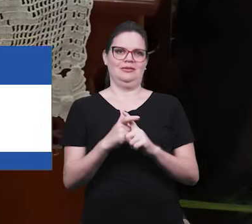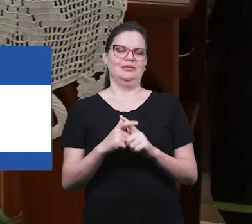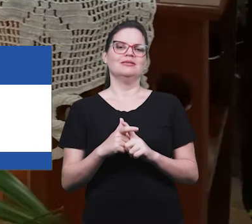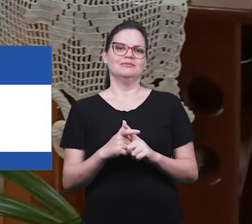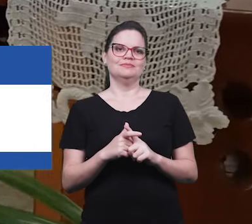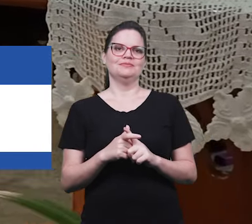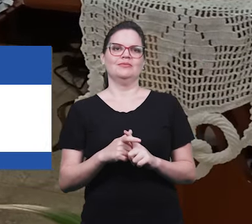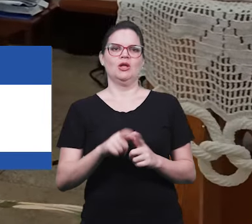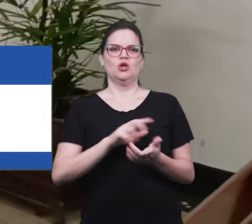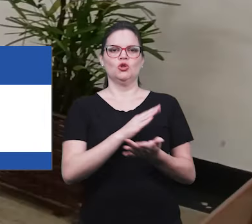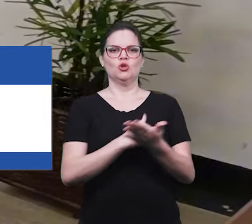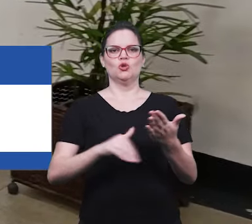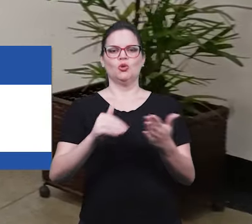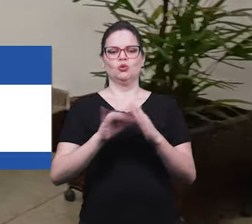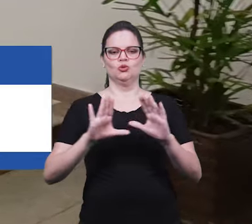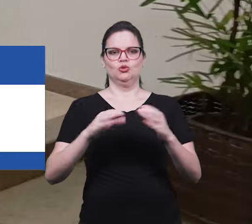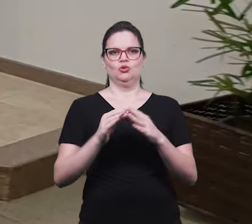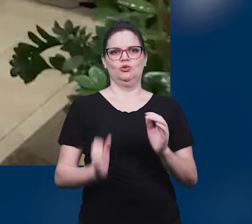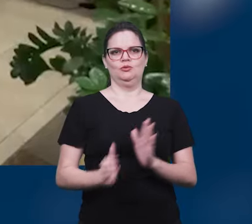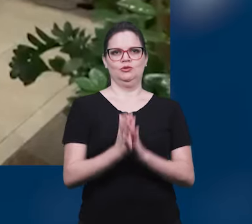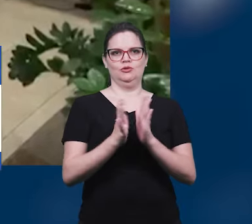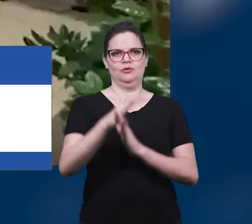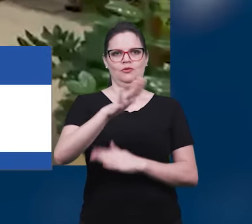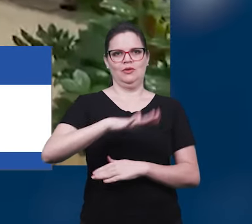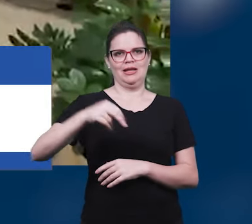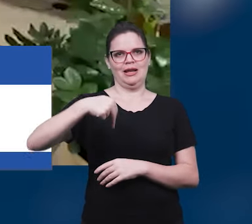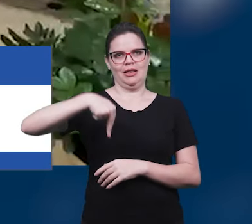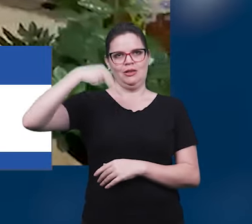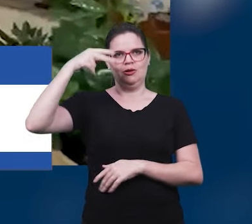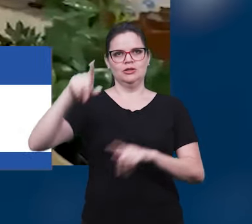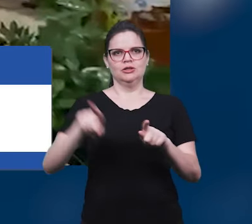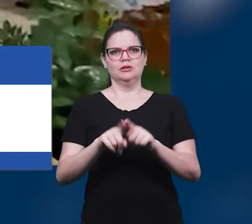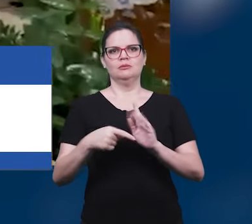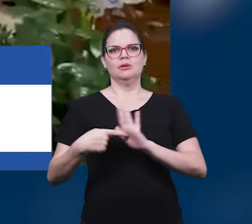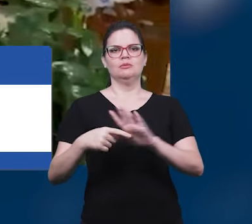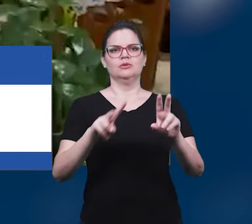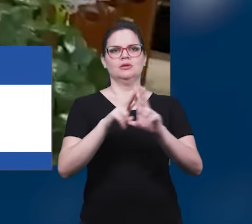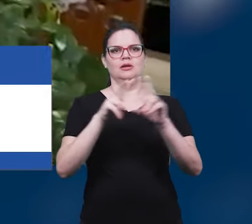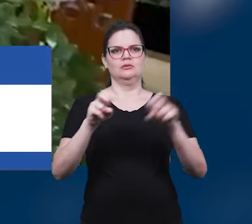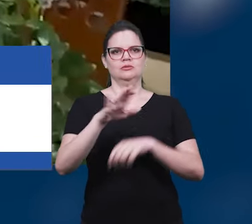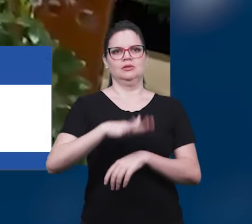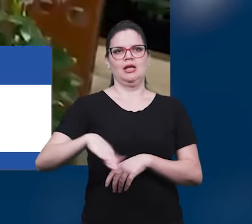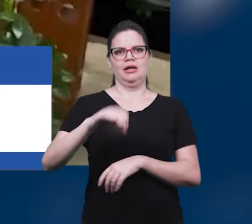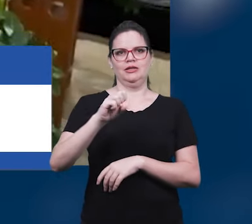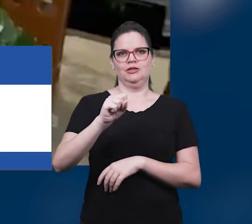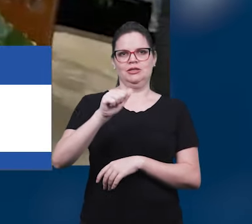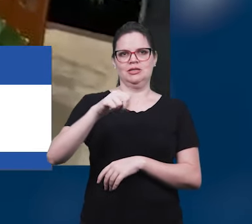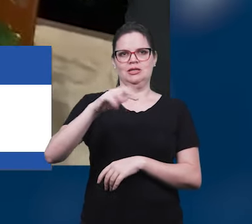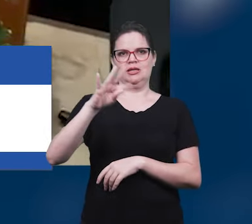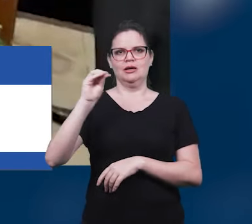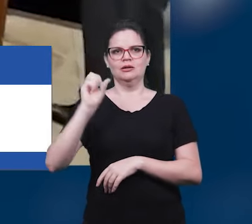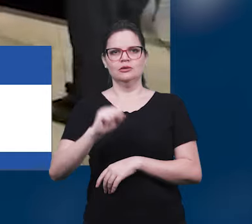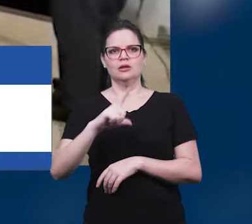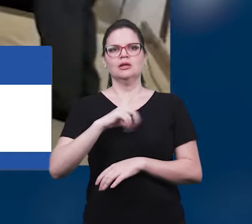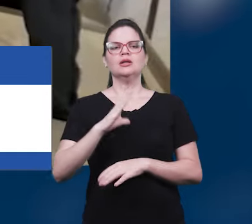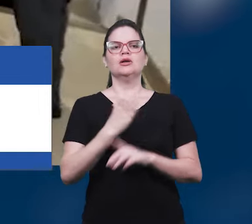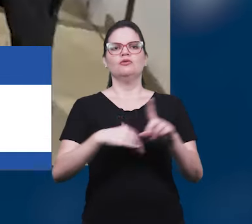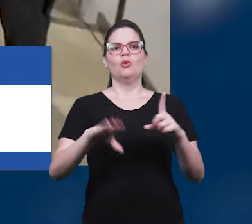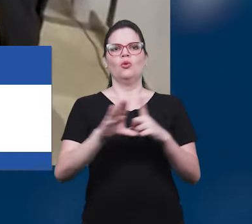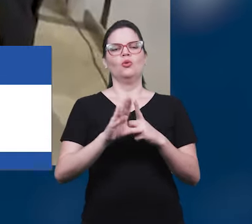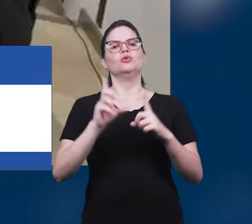com todos os grupos de louvor da área Norte agora falaremos da região Santos onde foi realizado curto de abertura do